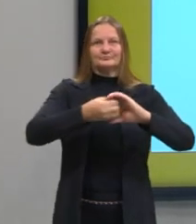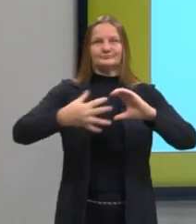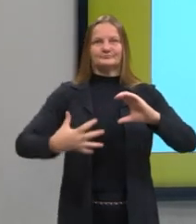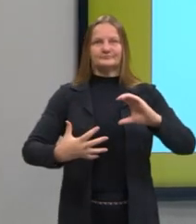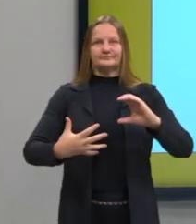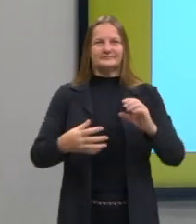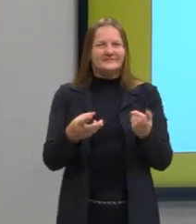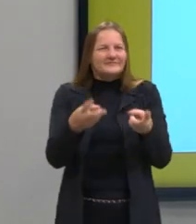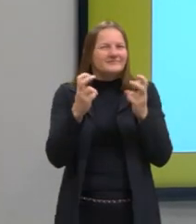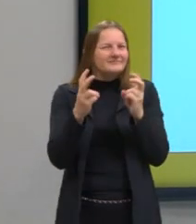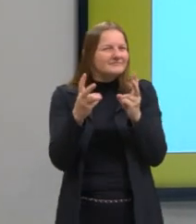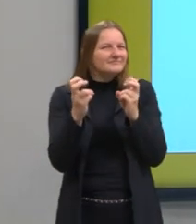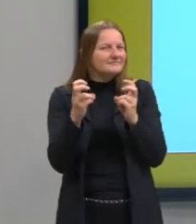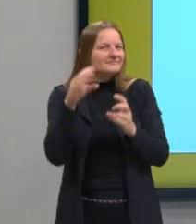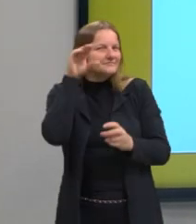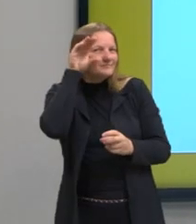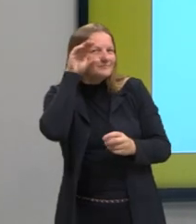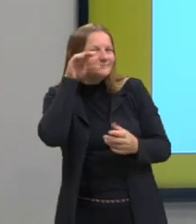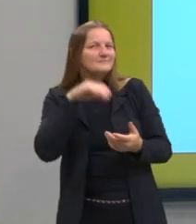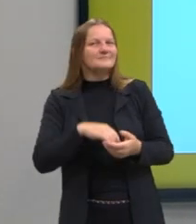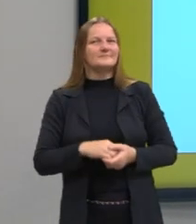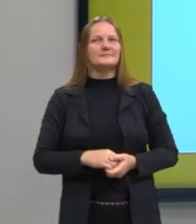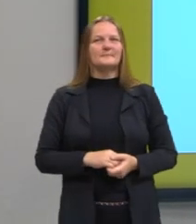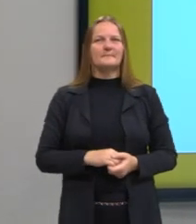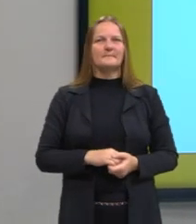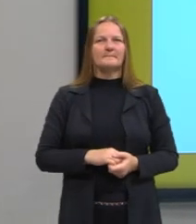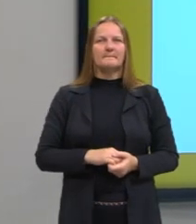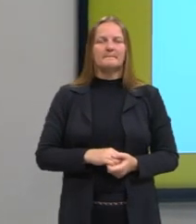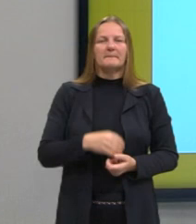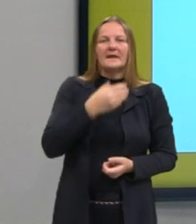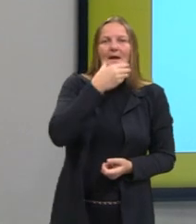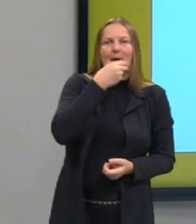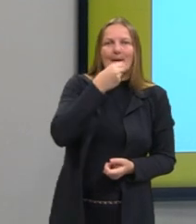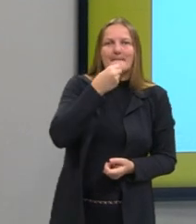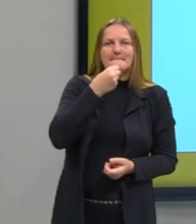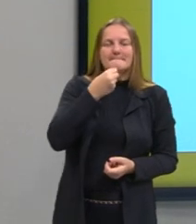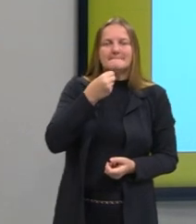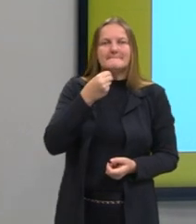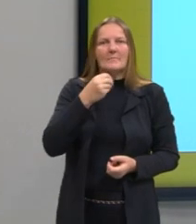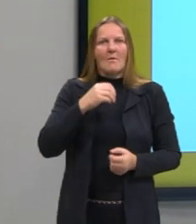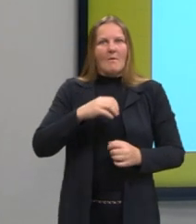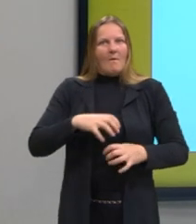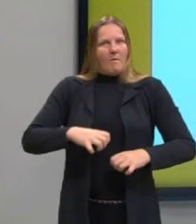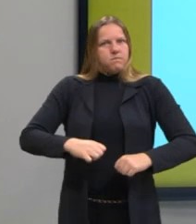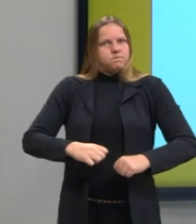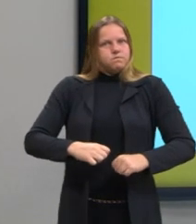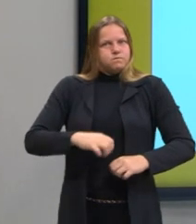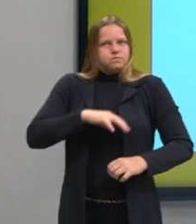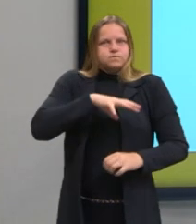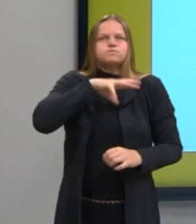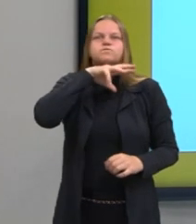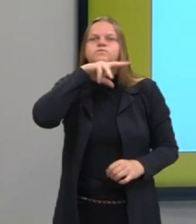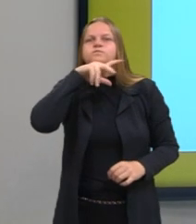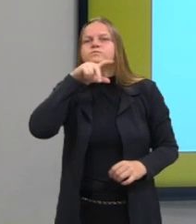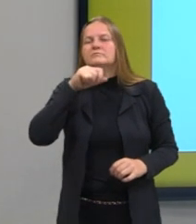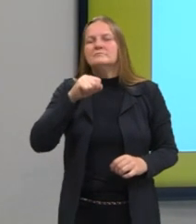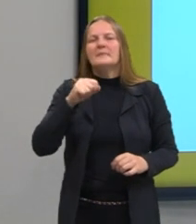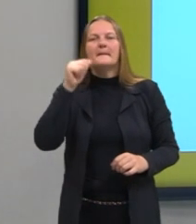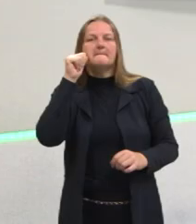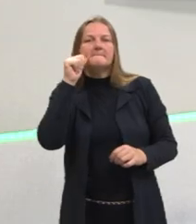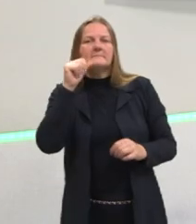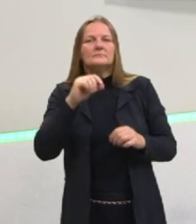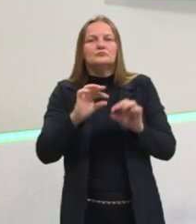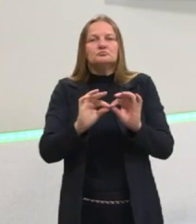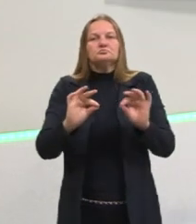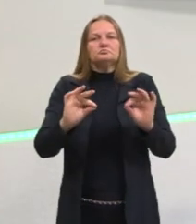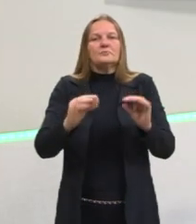conseguiram pegar e a a linha de raciocínio gente como assim então a seleção natural por